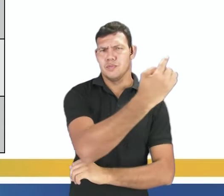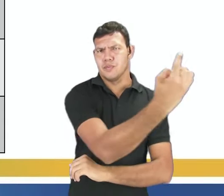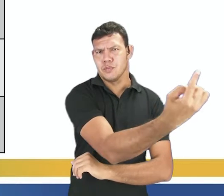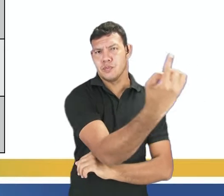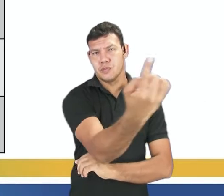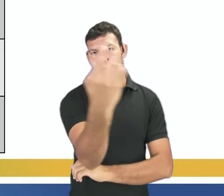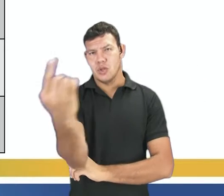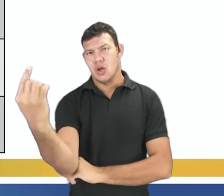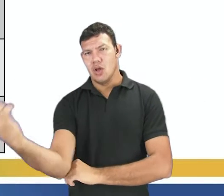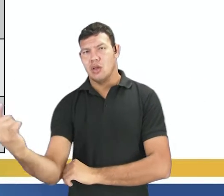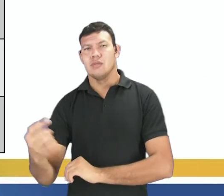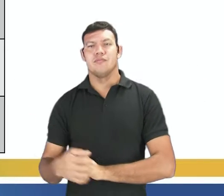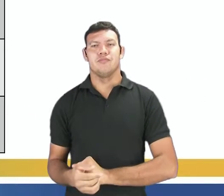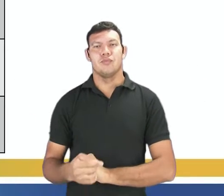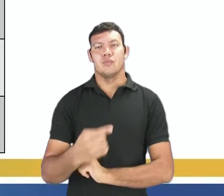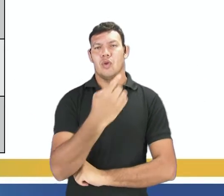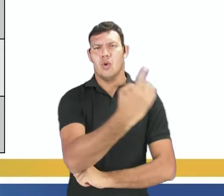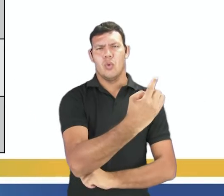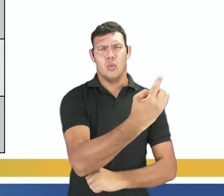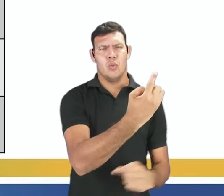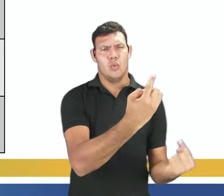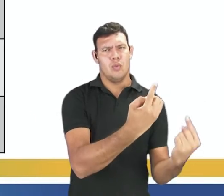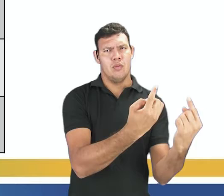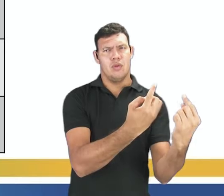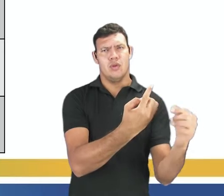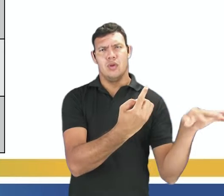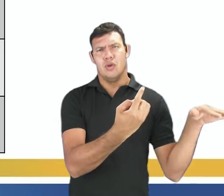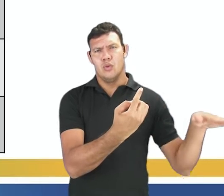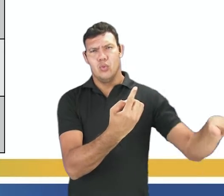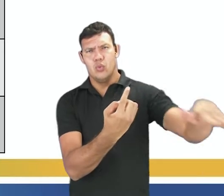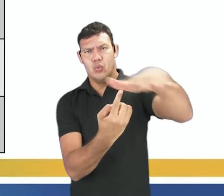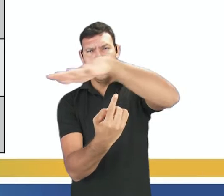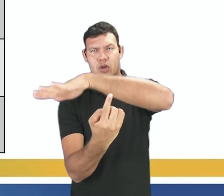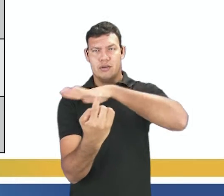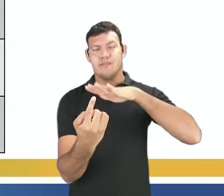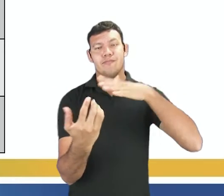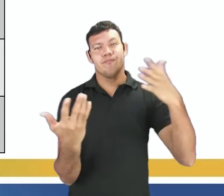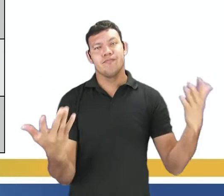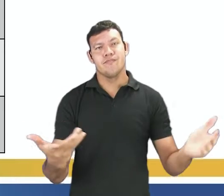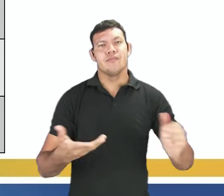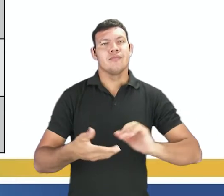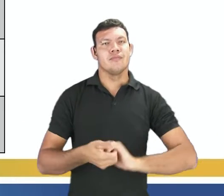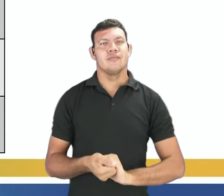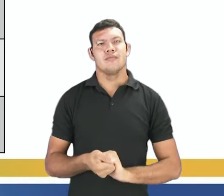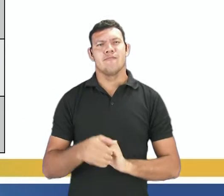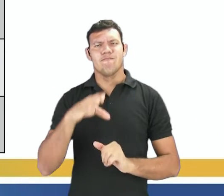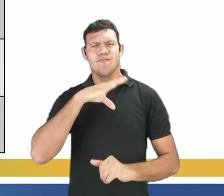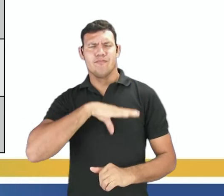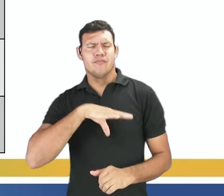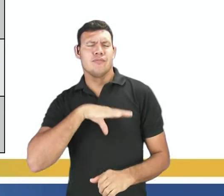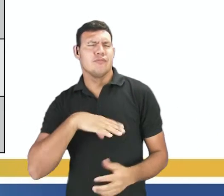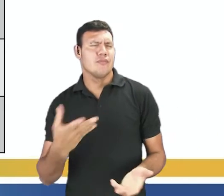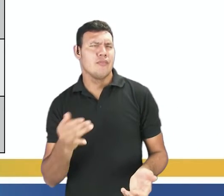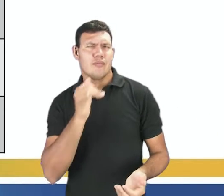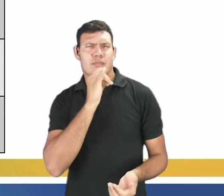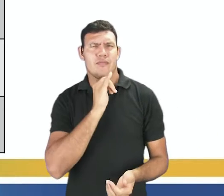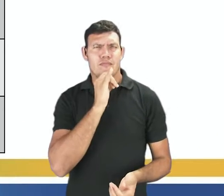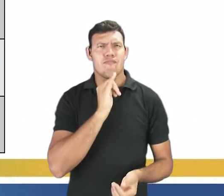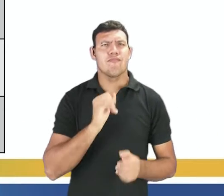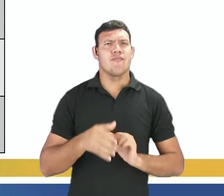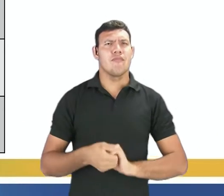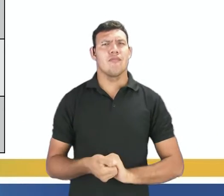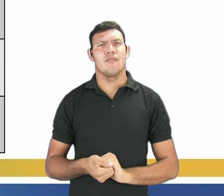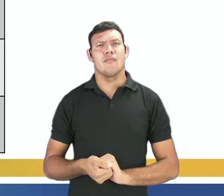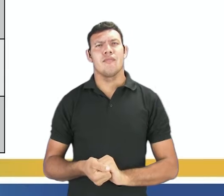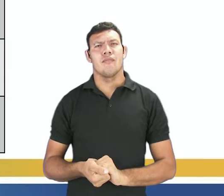com vários, tá bom? Não entre vários, um com vários, ok? Em português seria, por exemplo, I am